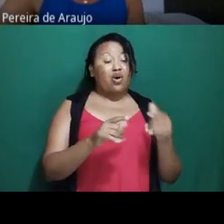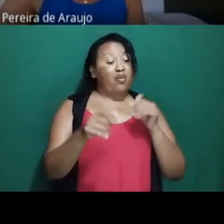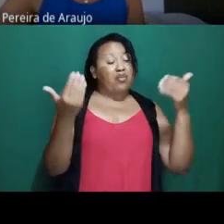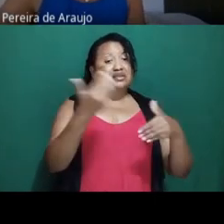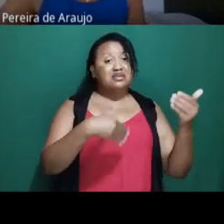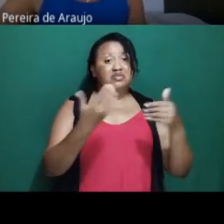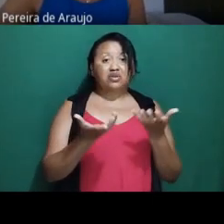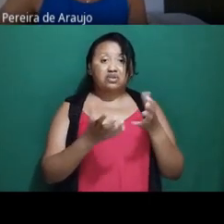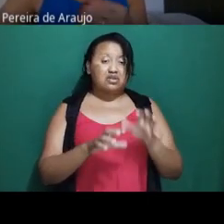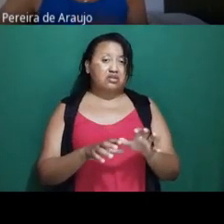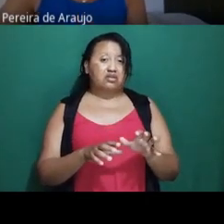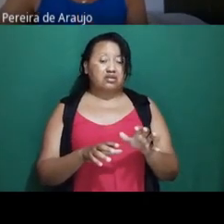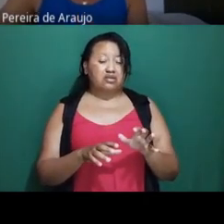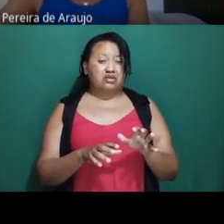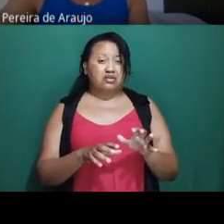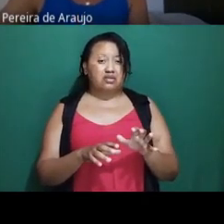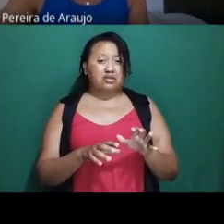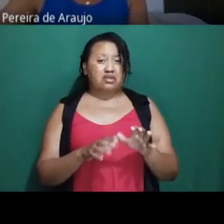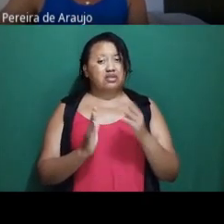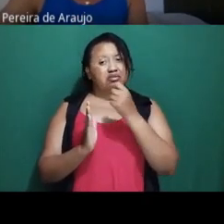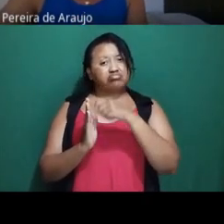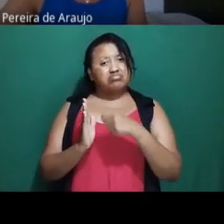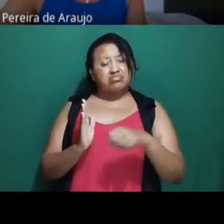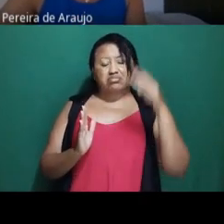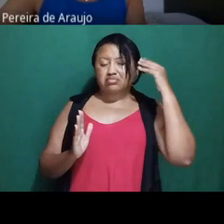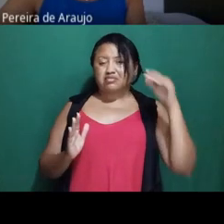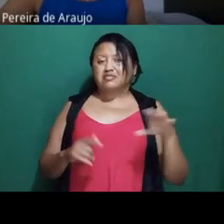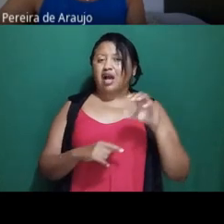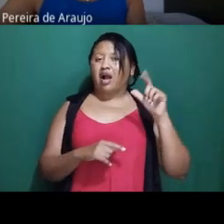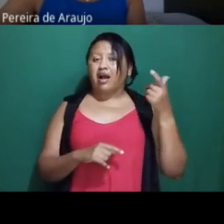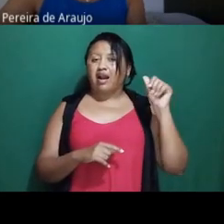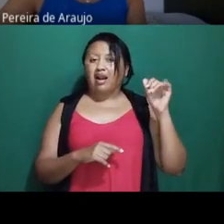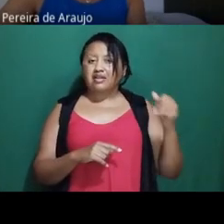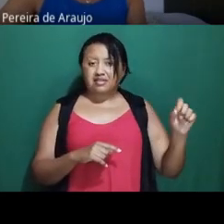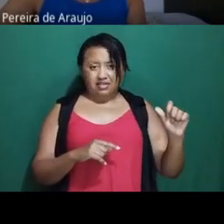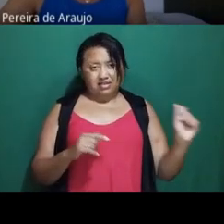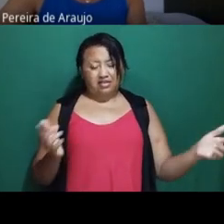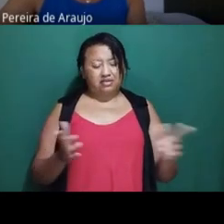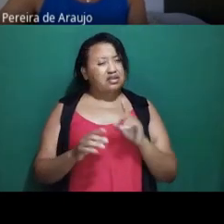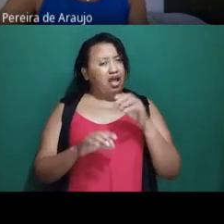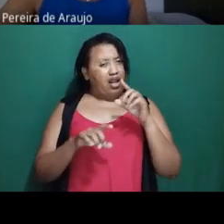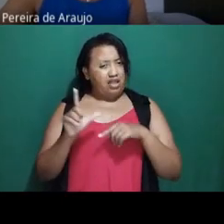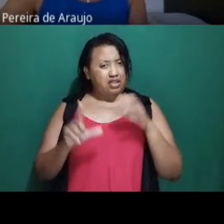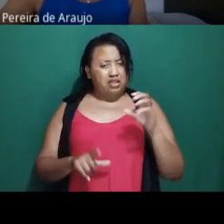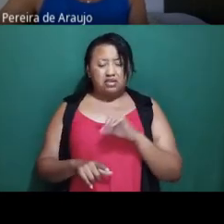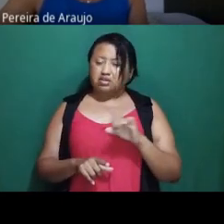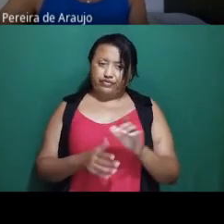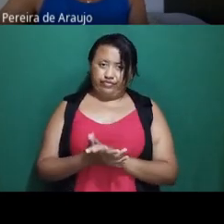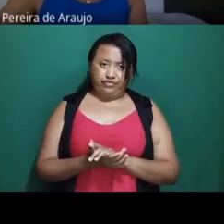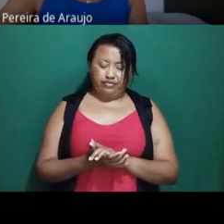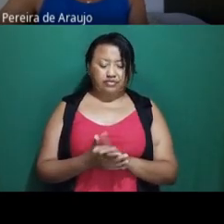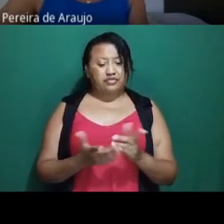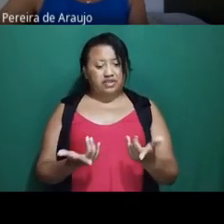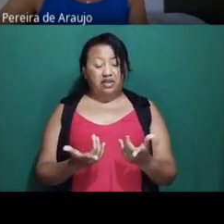não queria não é que as suas obras fossem clássicas Então essa letra é c não Tarsila